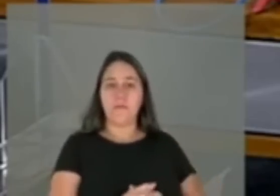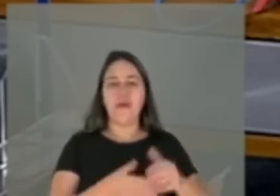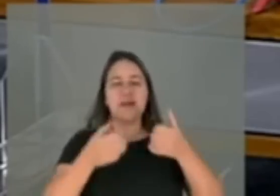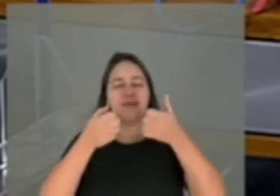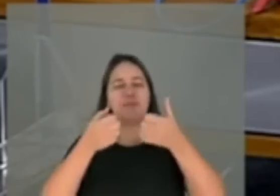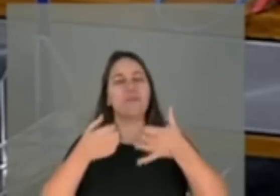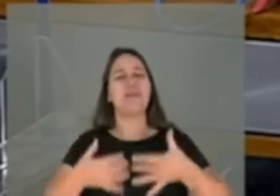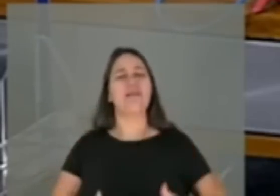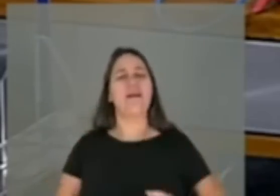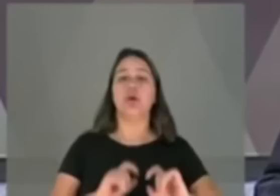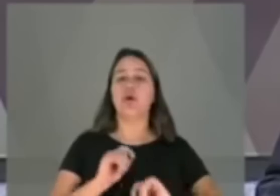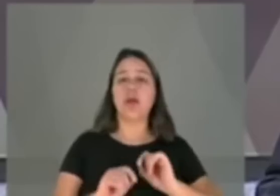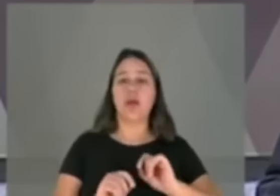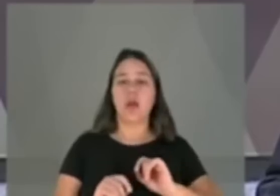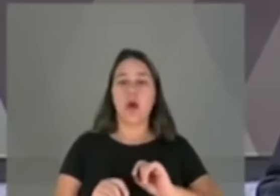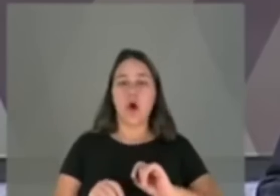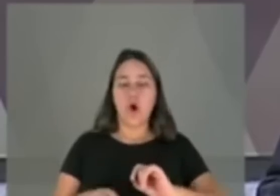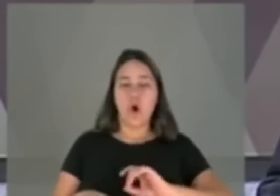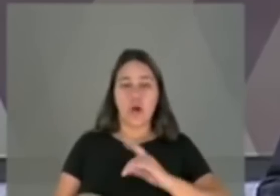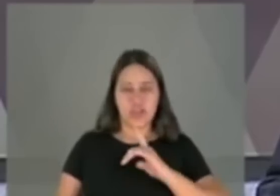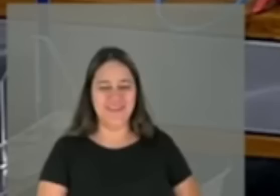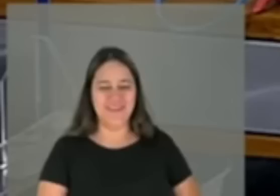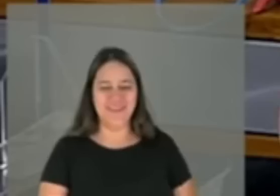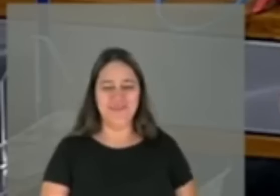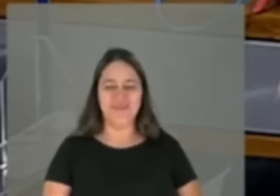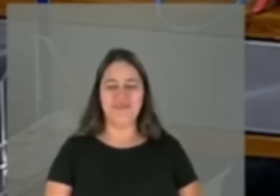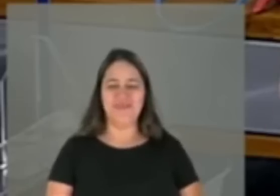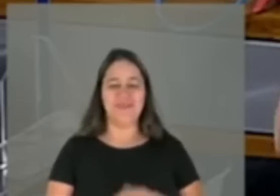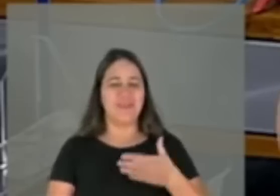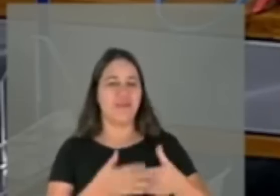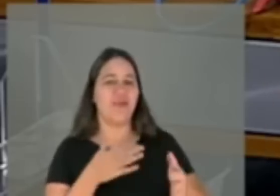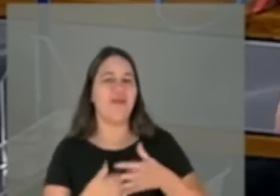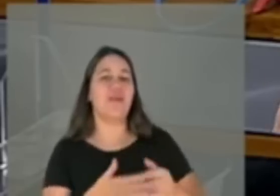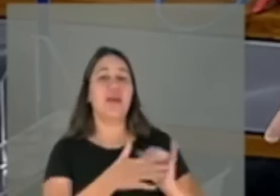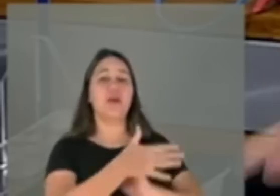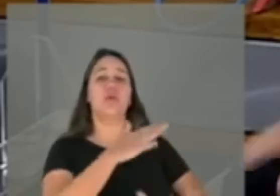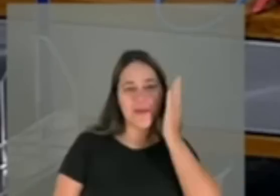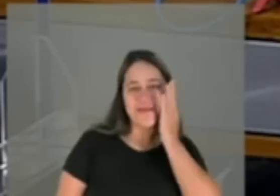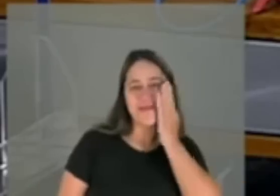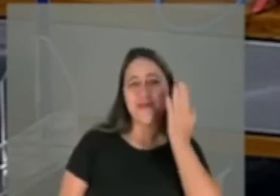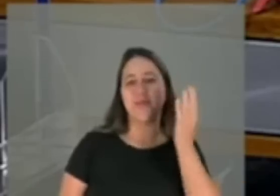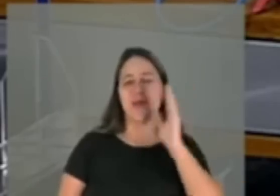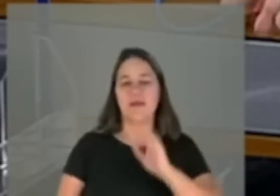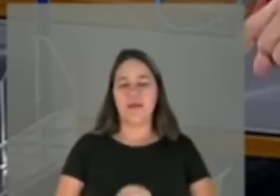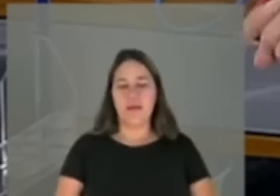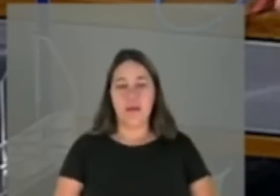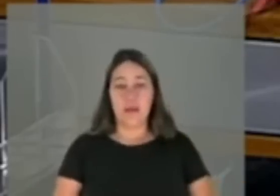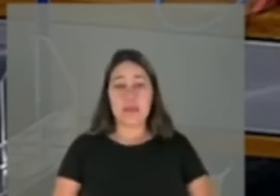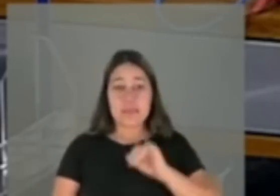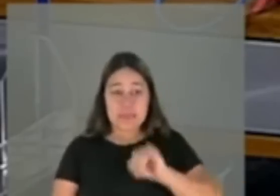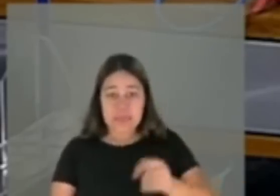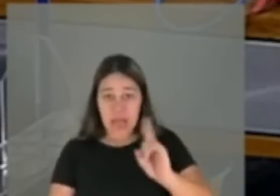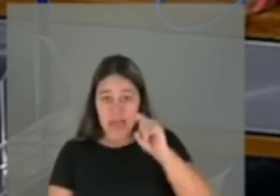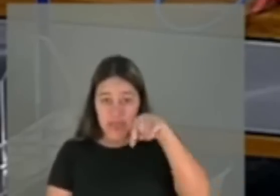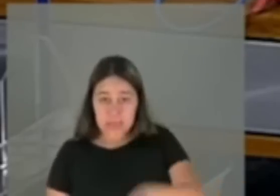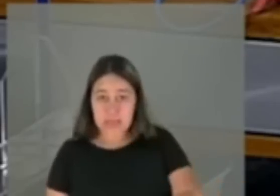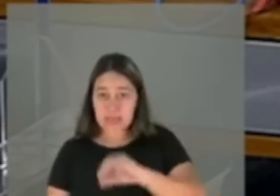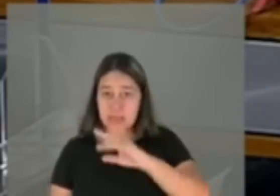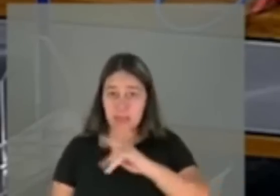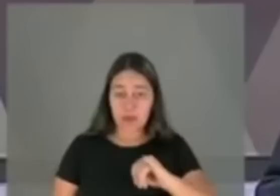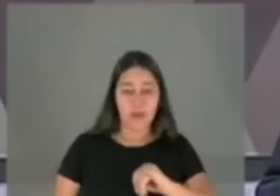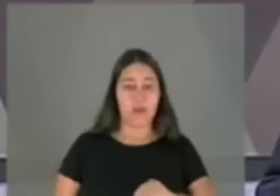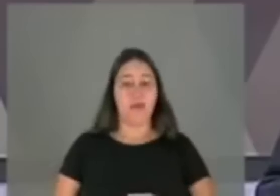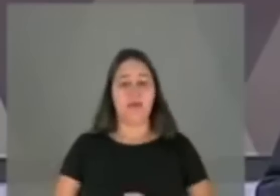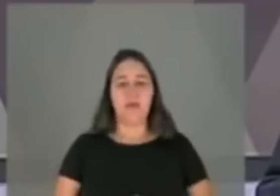exprimir a posição política um bilhão e selecionando e funcionou nesse Brasil inquérito se não fosse essa parlamentar essa comissão